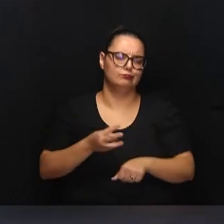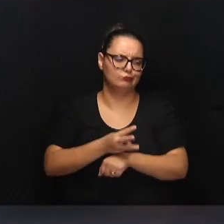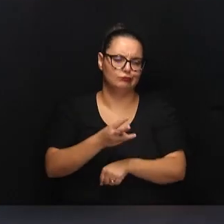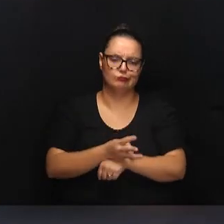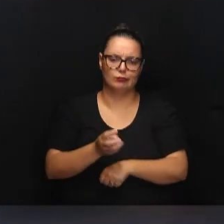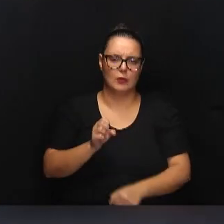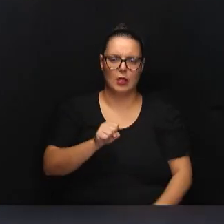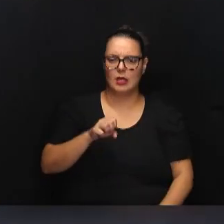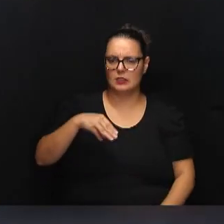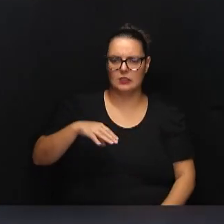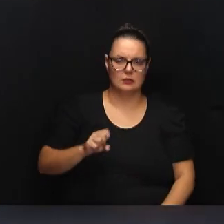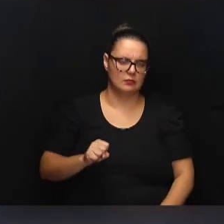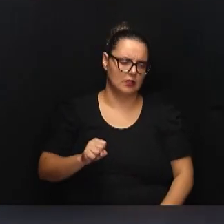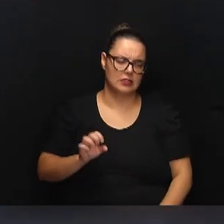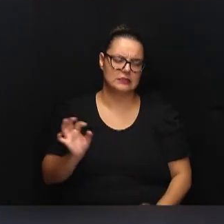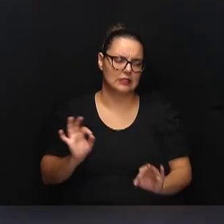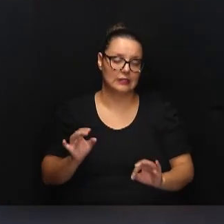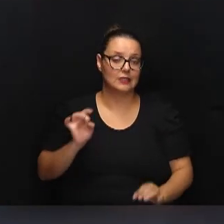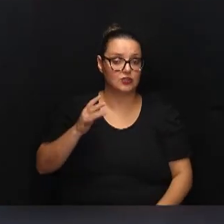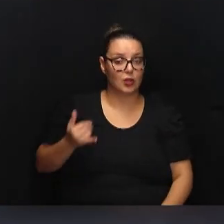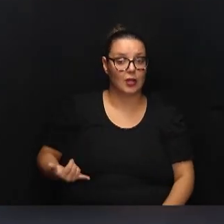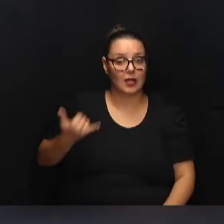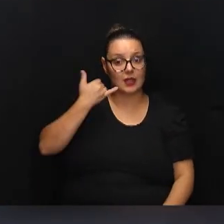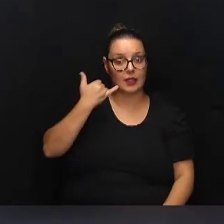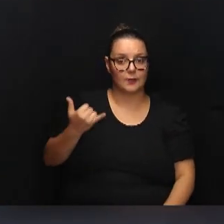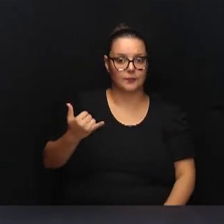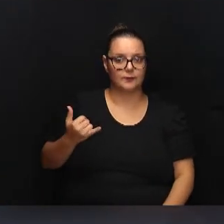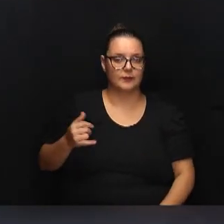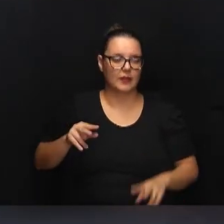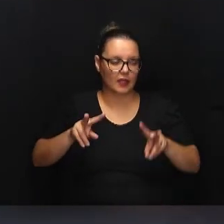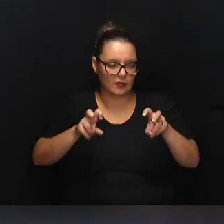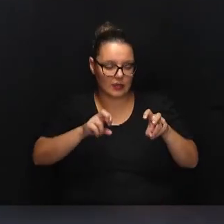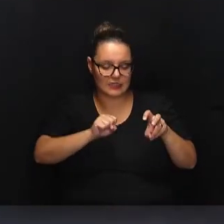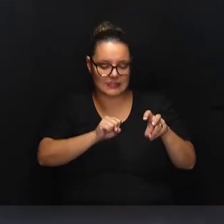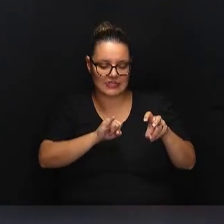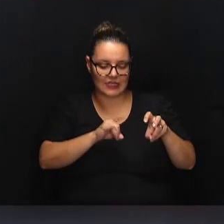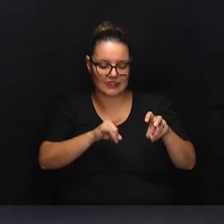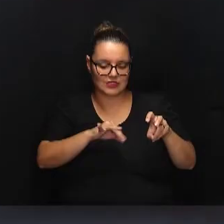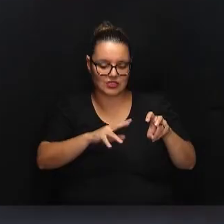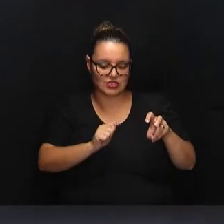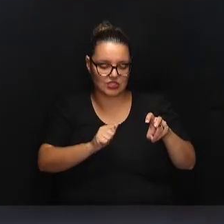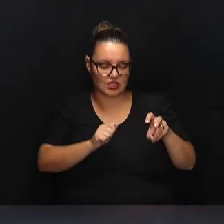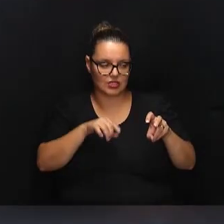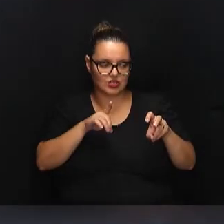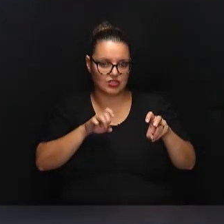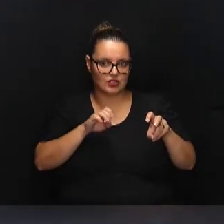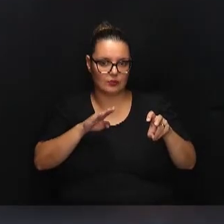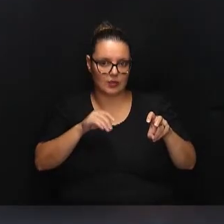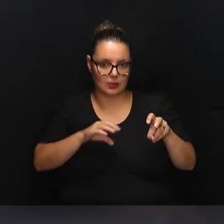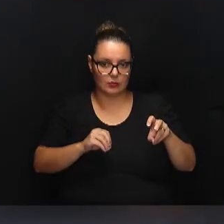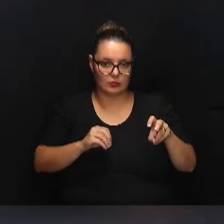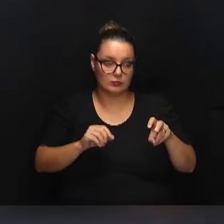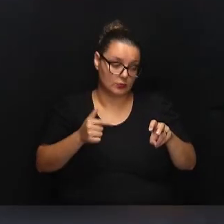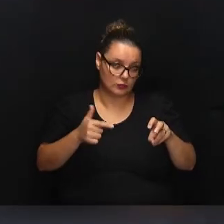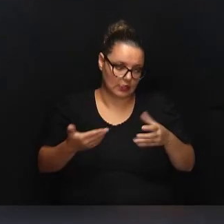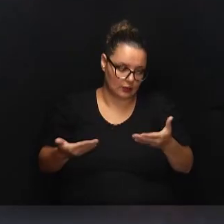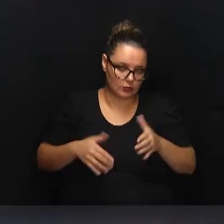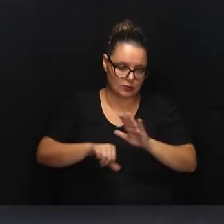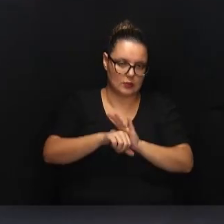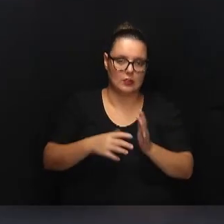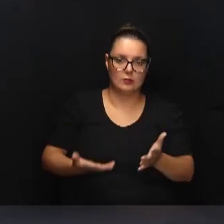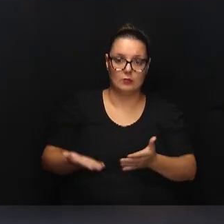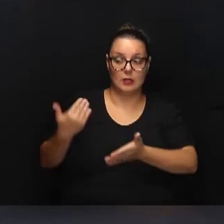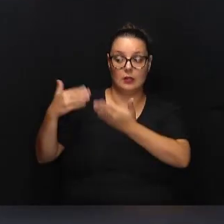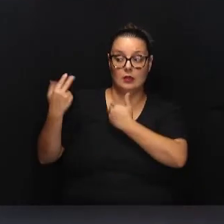por texto, nada. E era a tal da saidinha de banco. Hoje não existe mais o crime de saidinha de banco. Mas há 25 anos atrás era